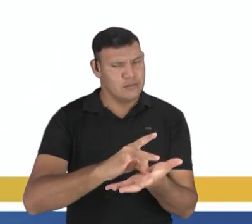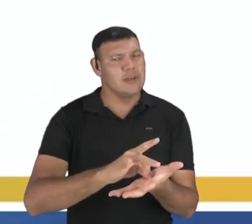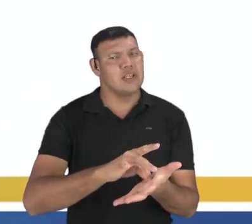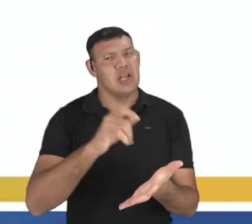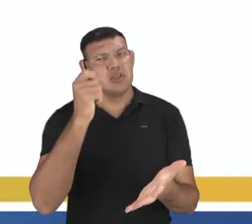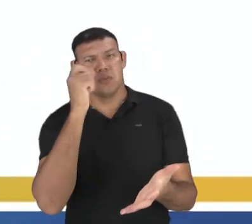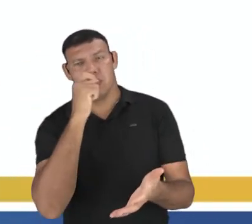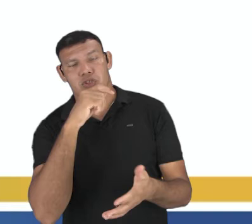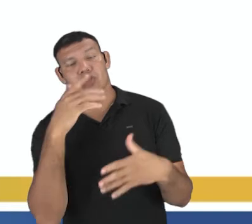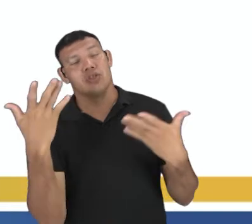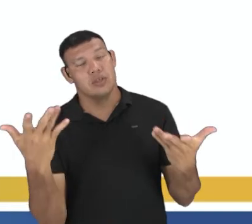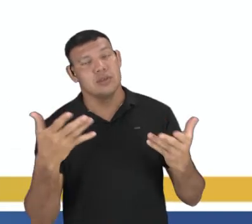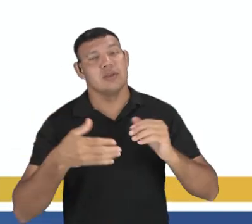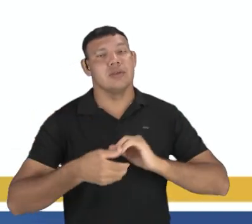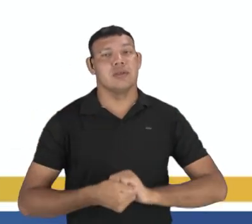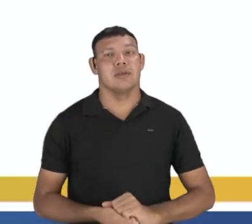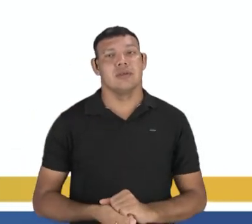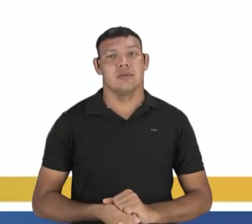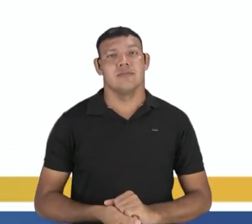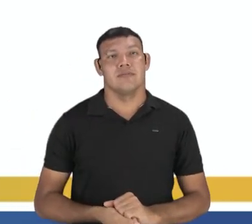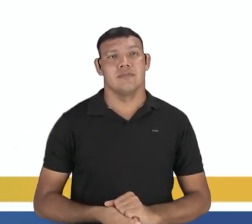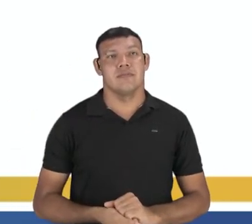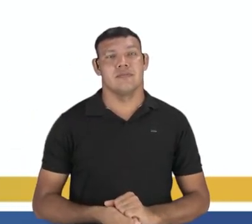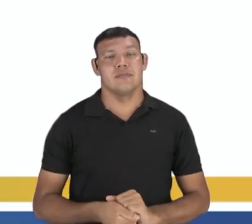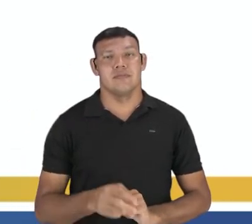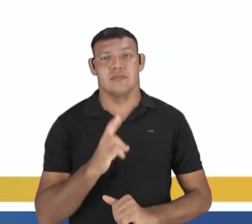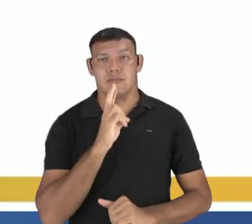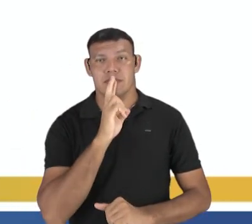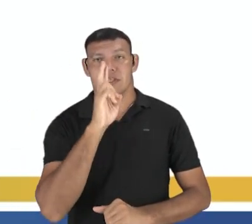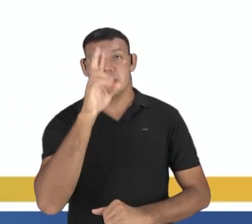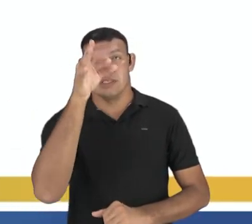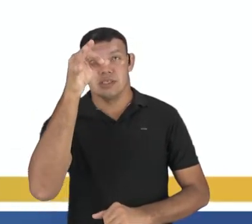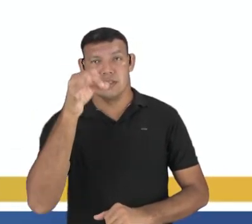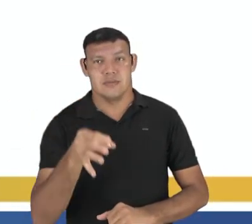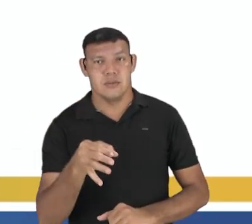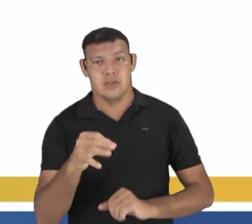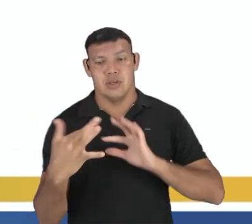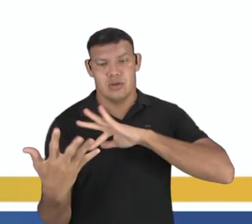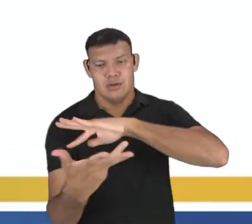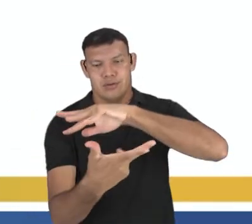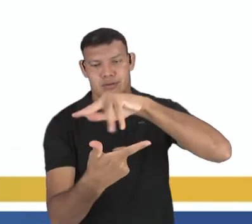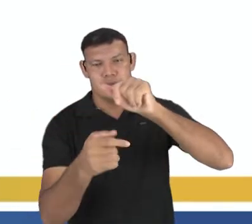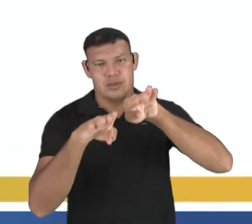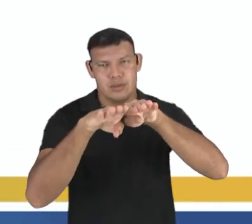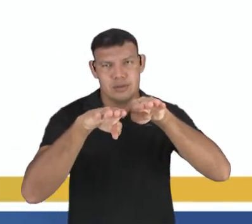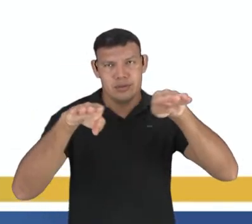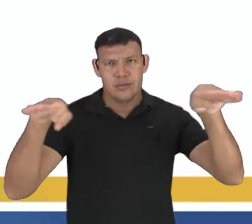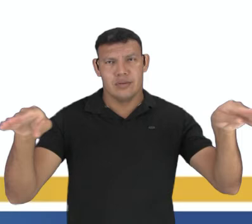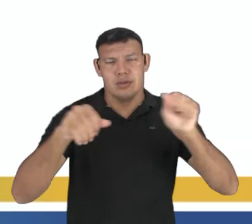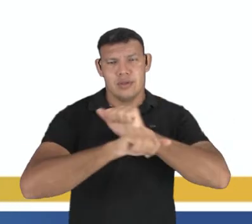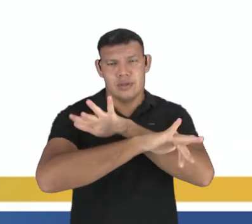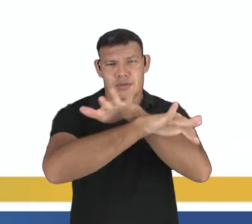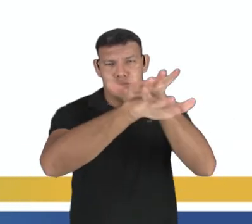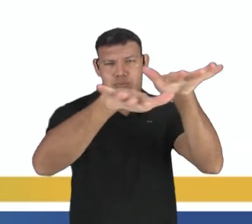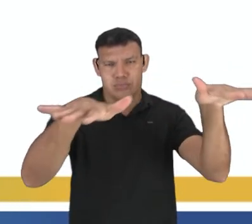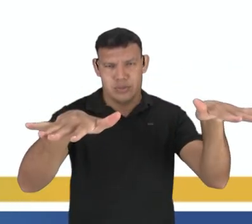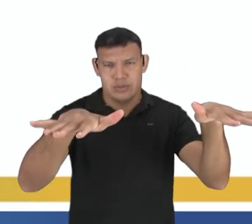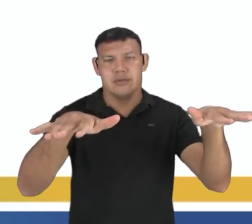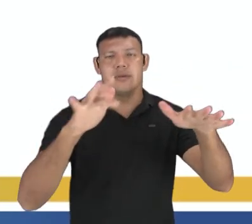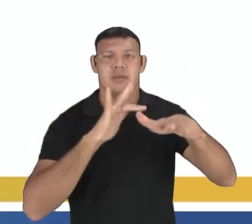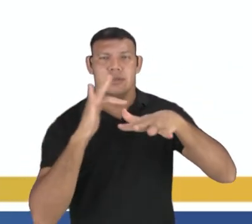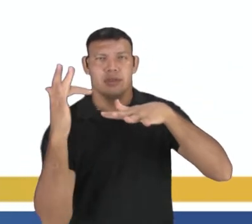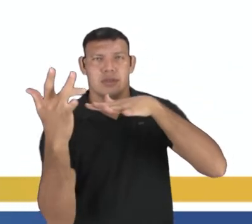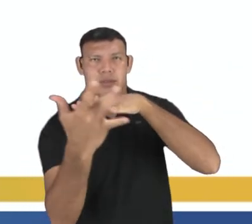conclusão. A alternativa que descobre o fenômeno da Terra plana, amplamente divulgados nas redes sociais. Então,